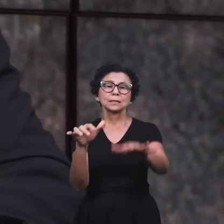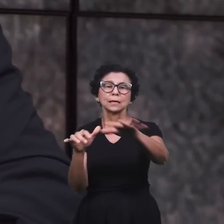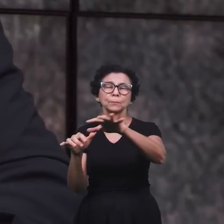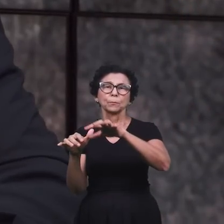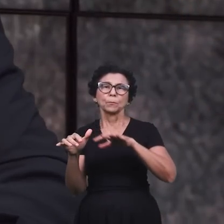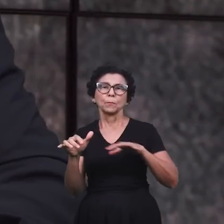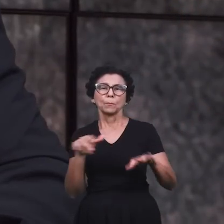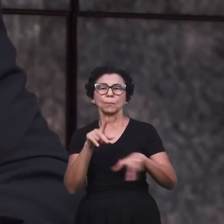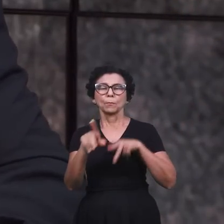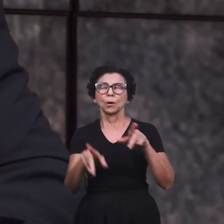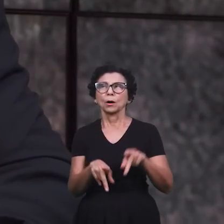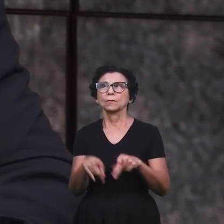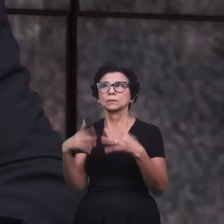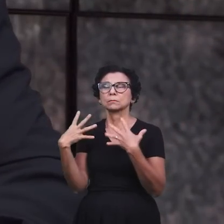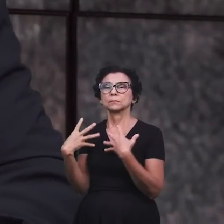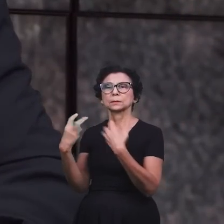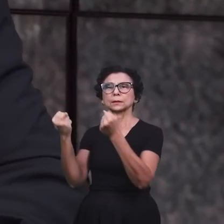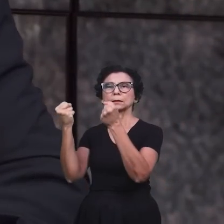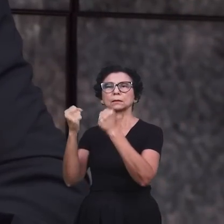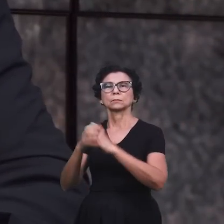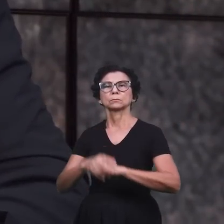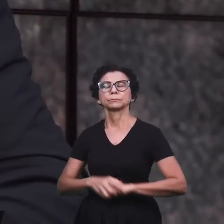a palavra diz assim,